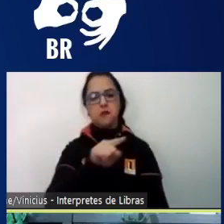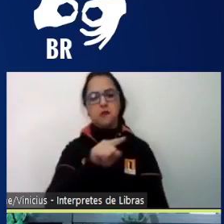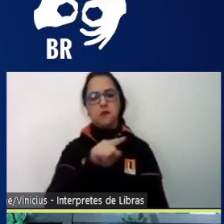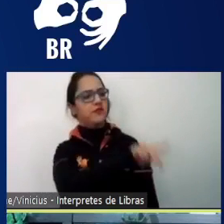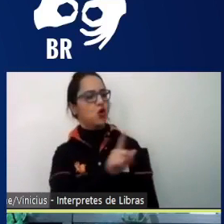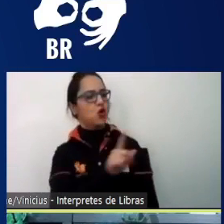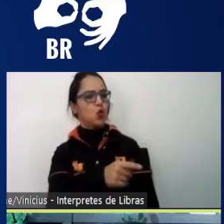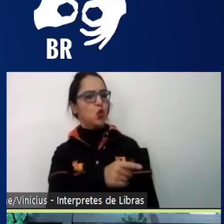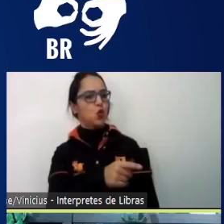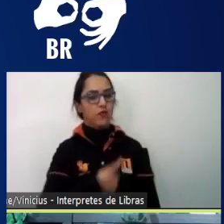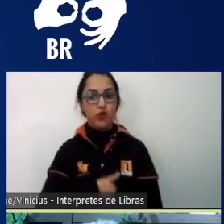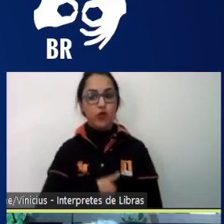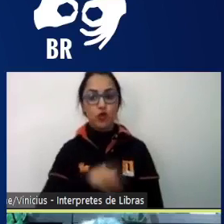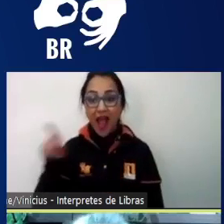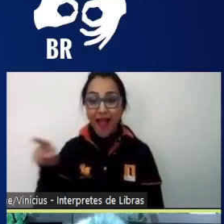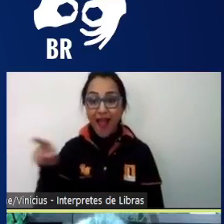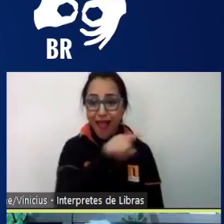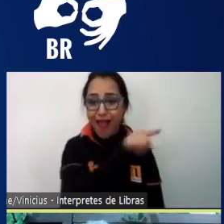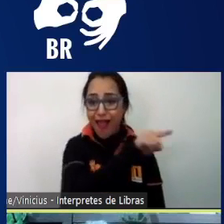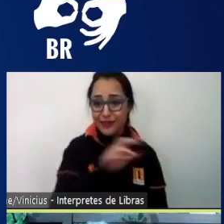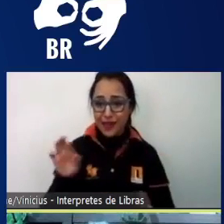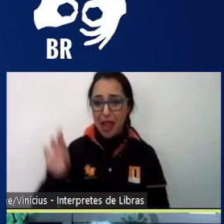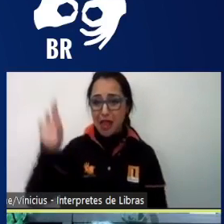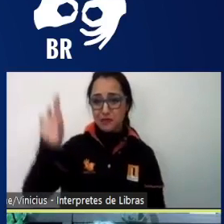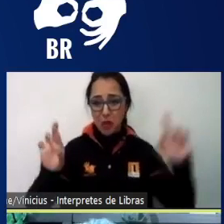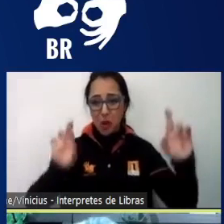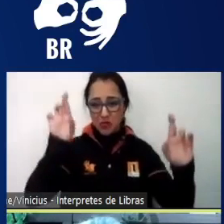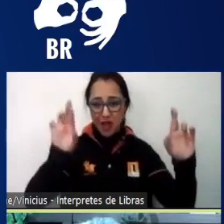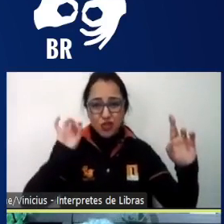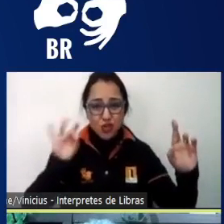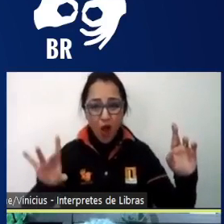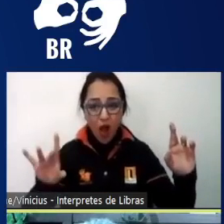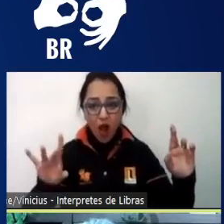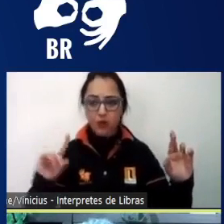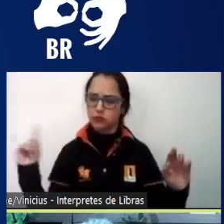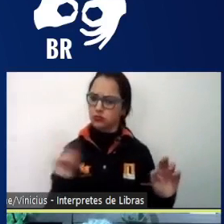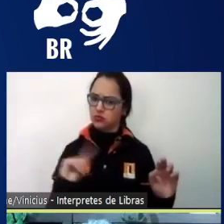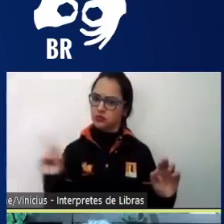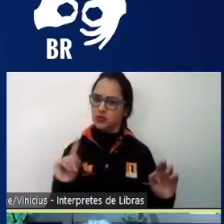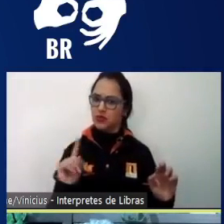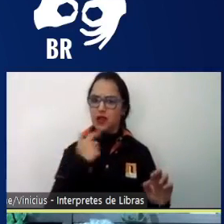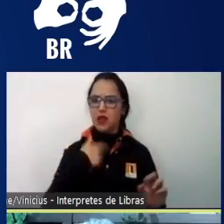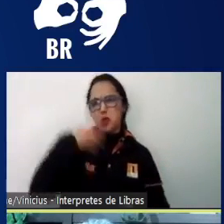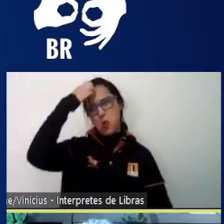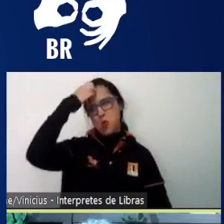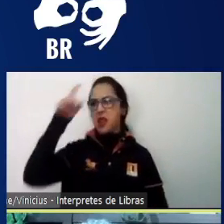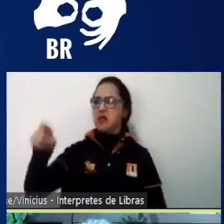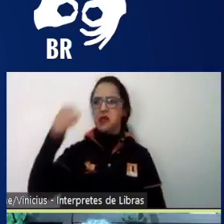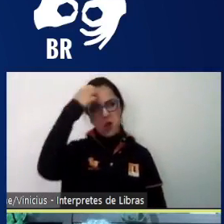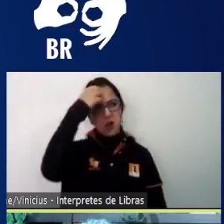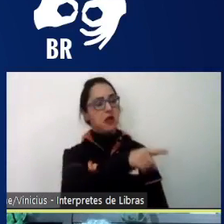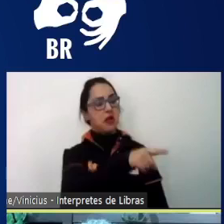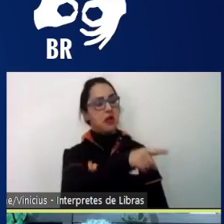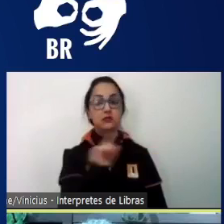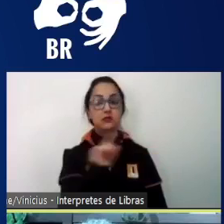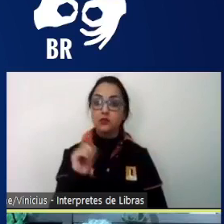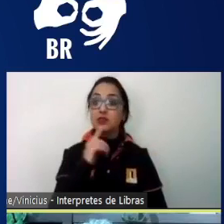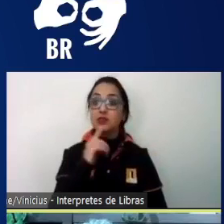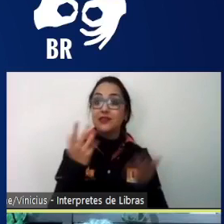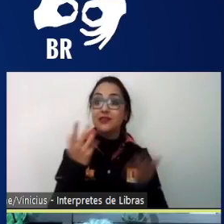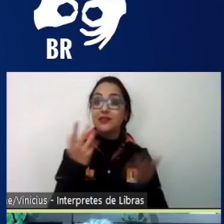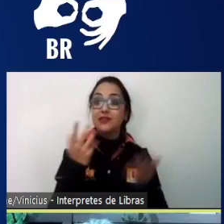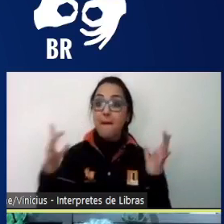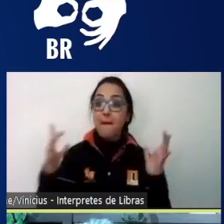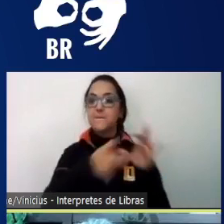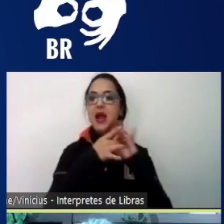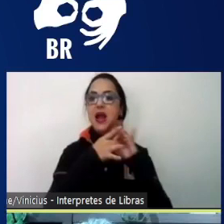do governo. Nós não estamos buscando culpados, nós estamos buscando parceiros para fazer